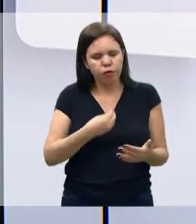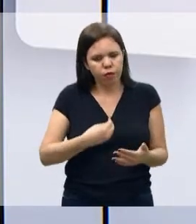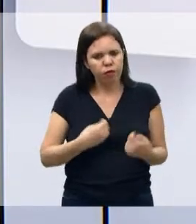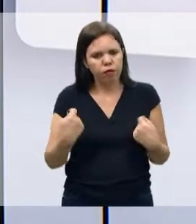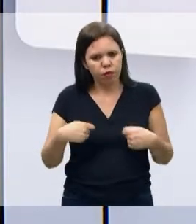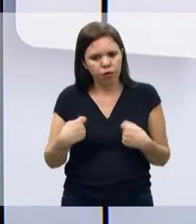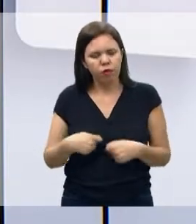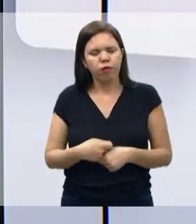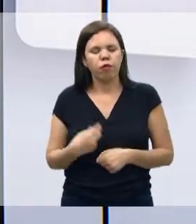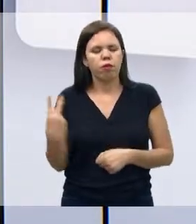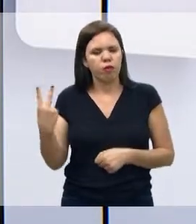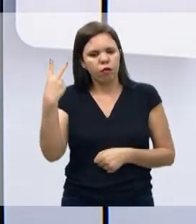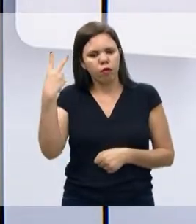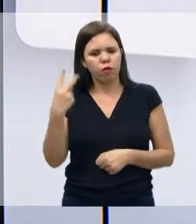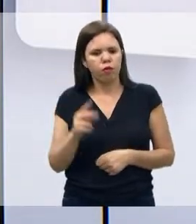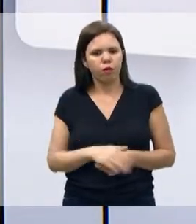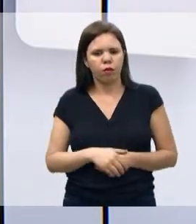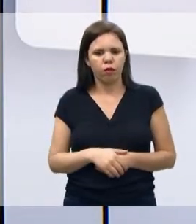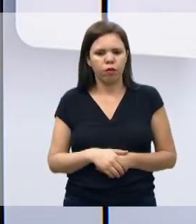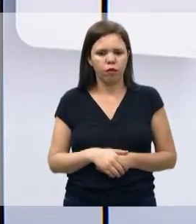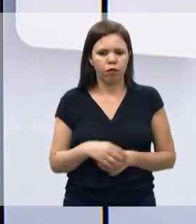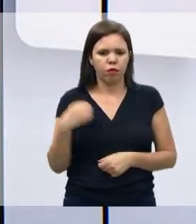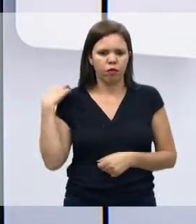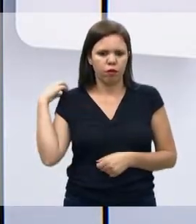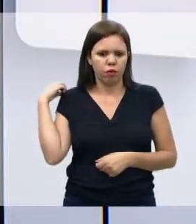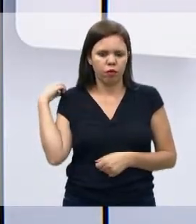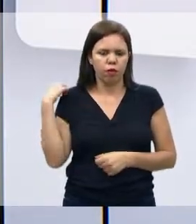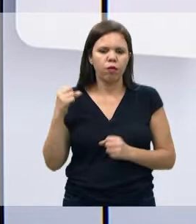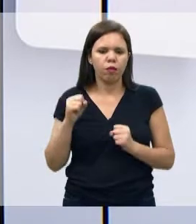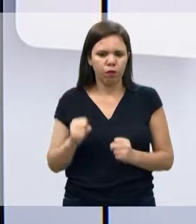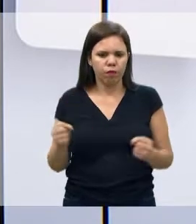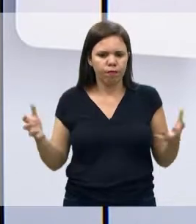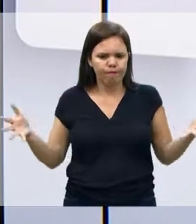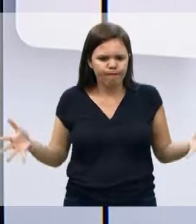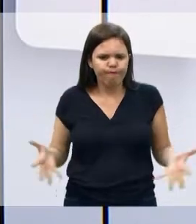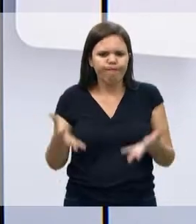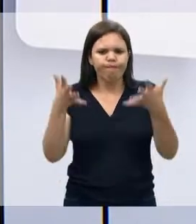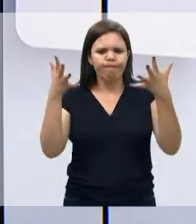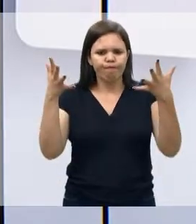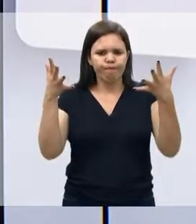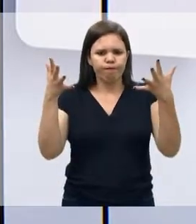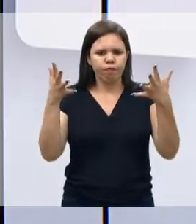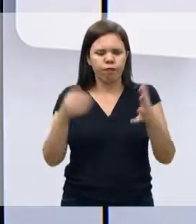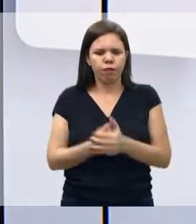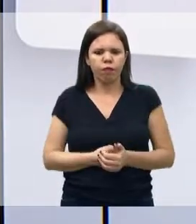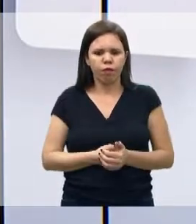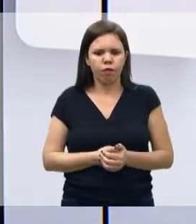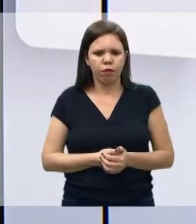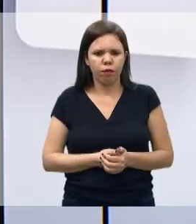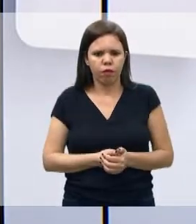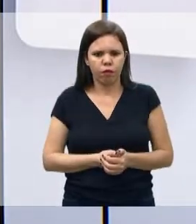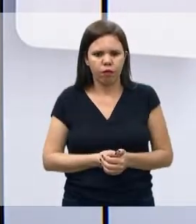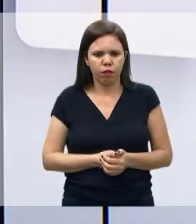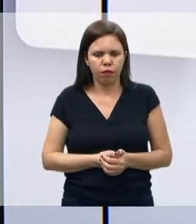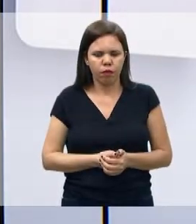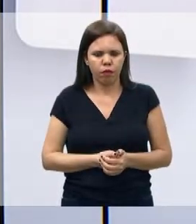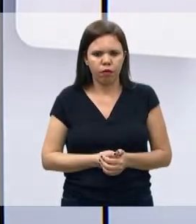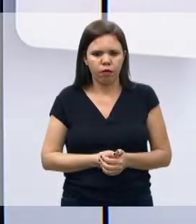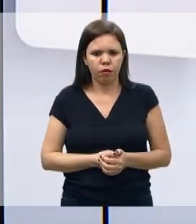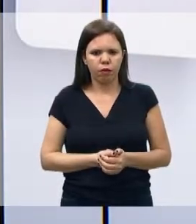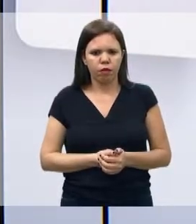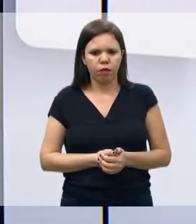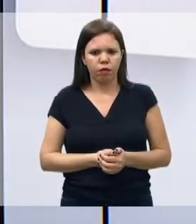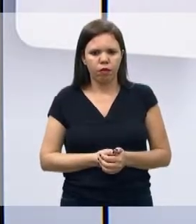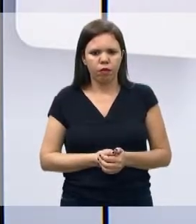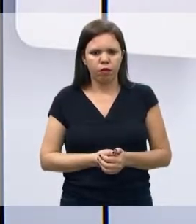que ser considerada de alguma forma e que a gente possa estimulá-la a que ela tenha aí